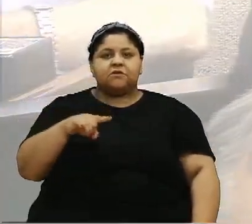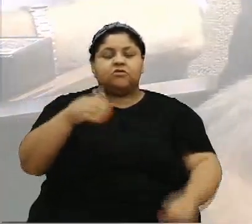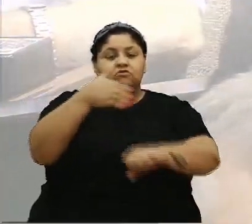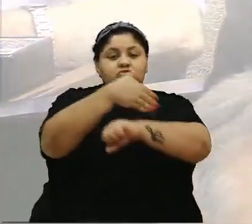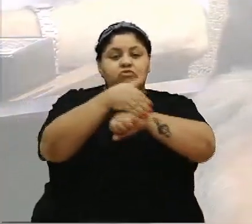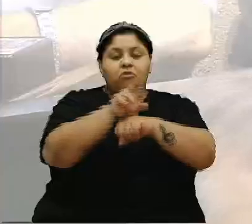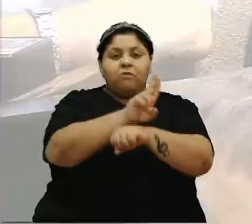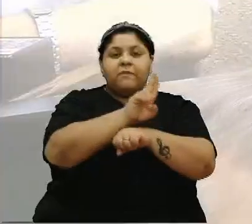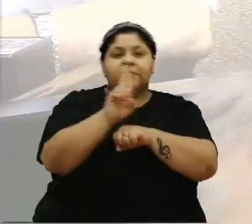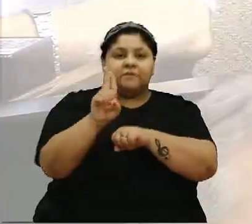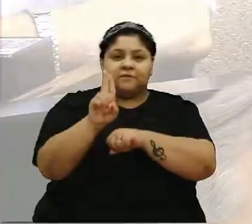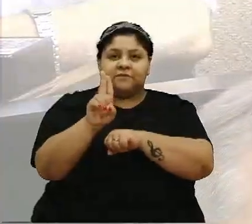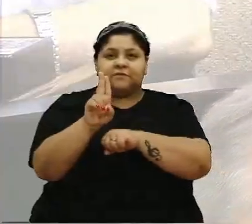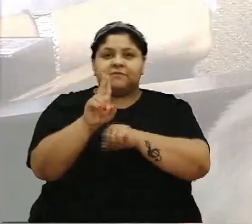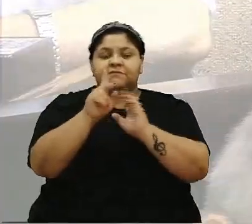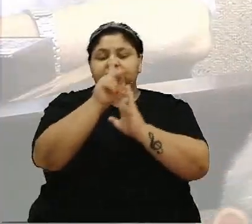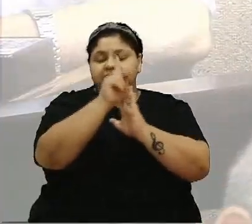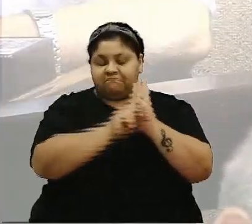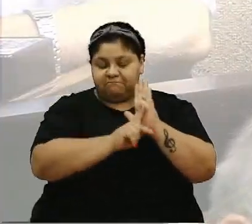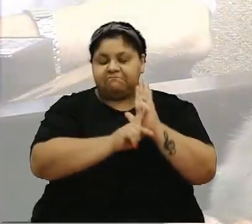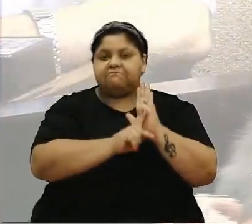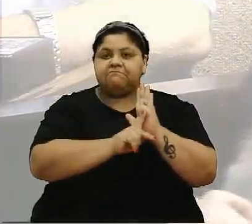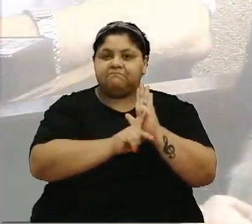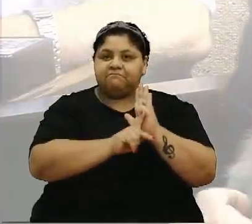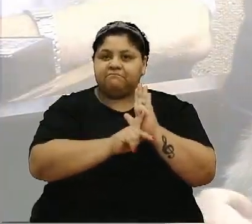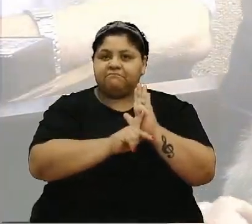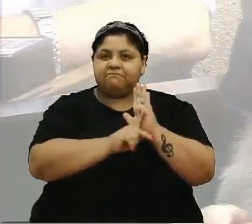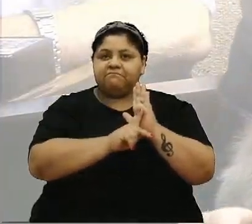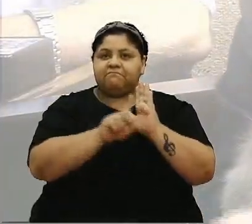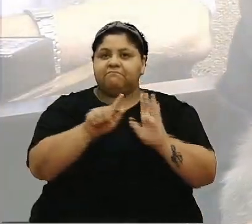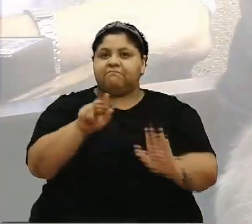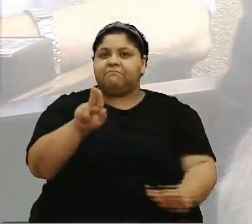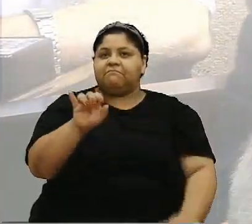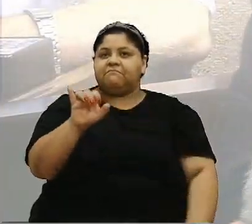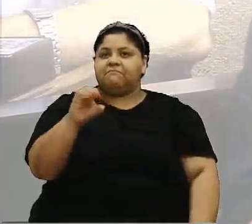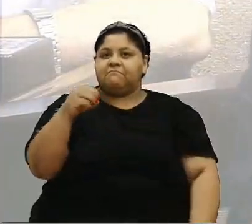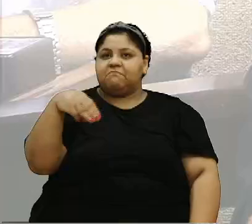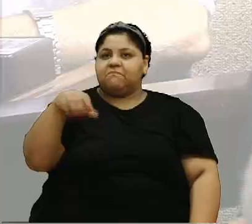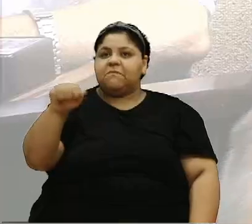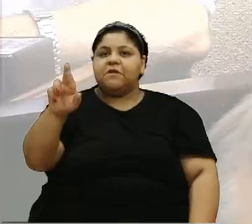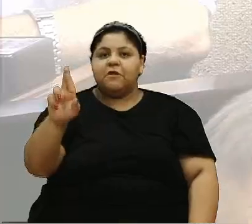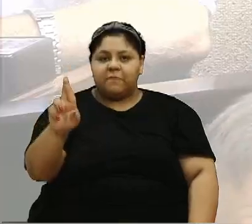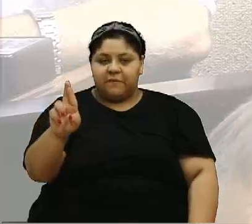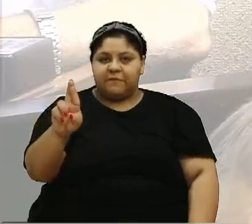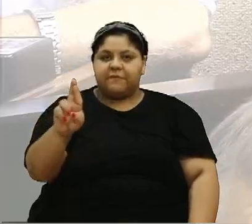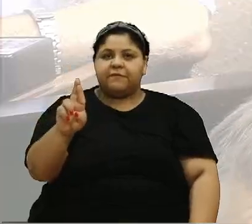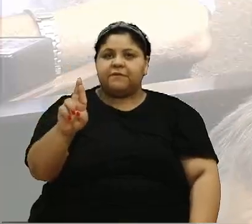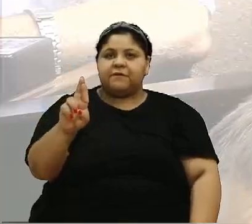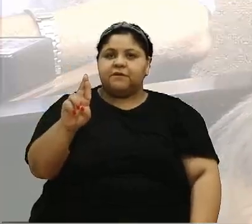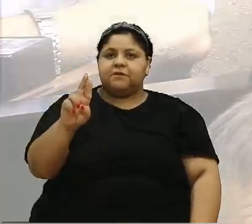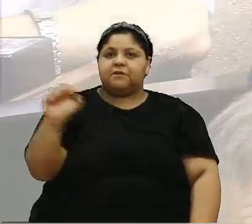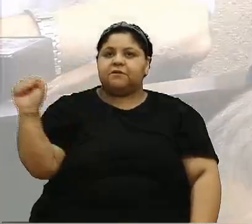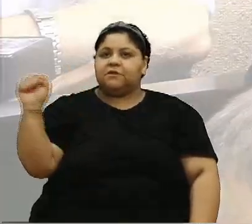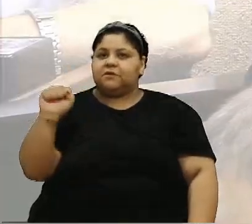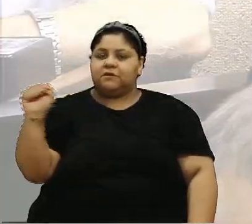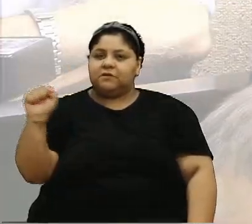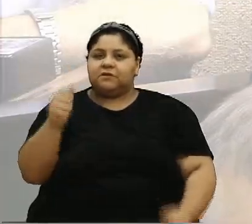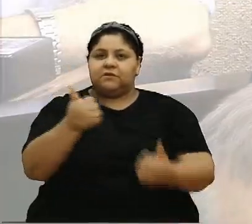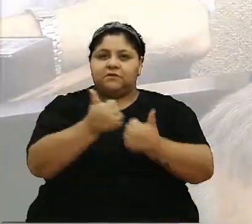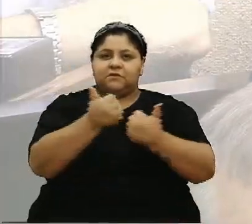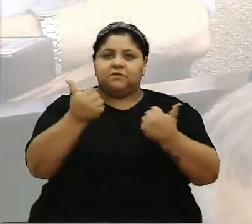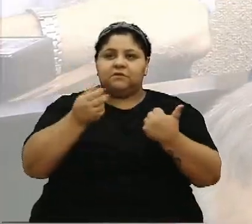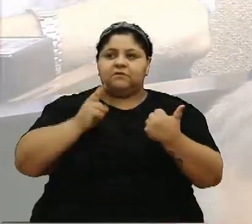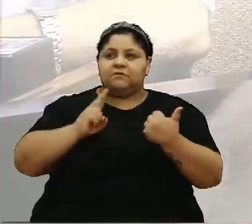então, este projeto com a rua Guiomar Maria Pedroso Juncker, ela sogra do nosso assessor,